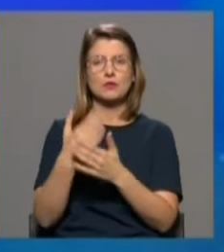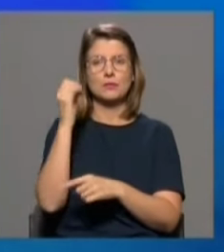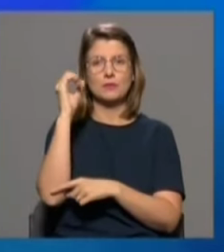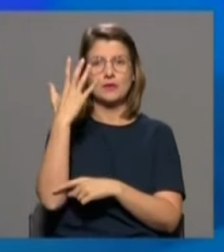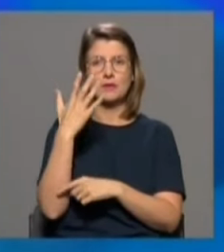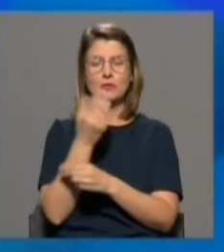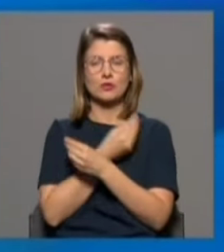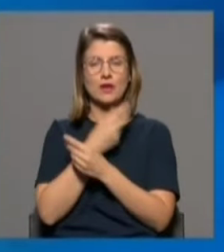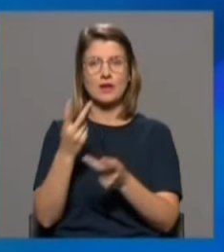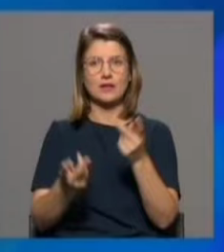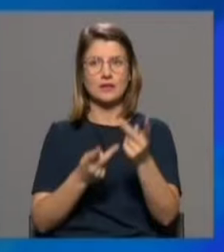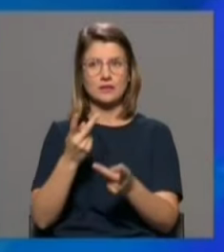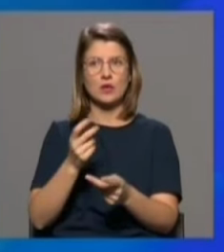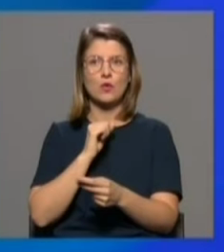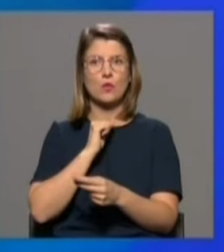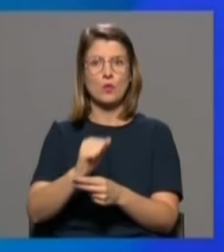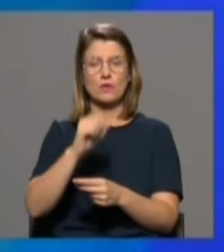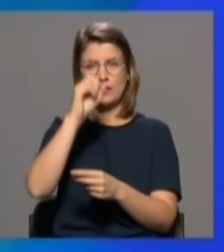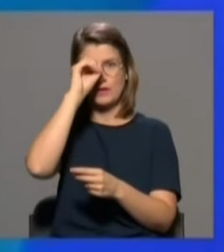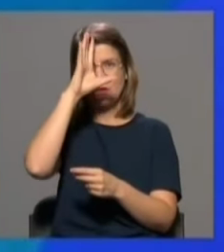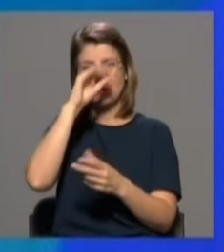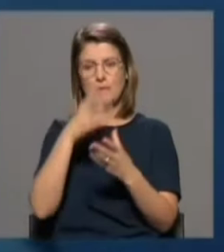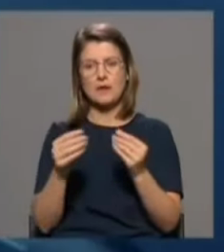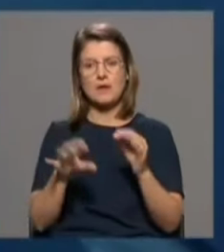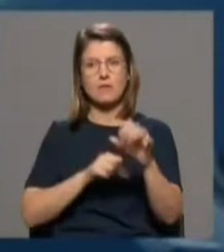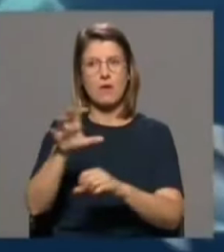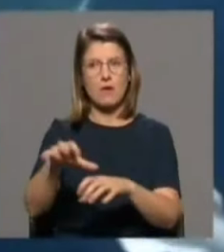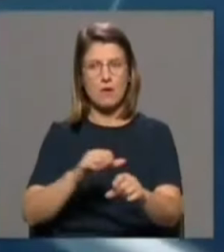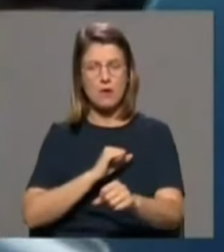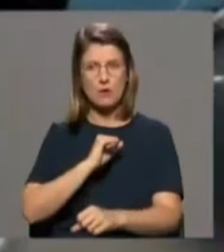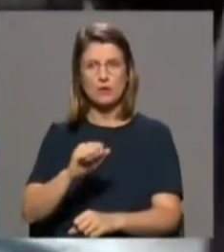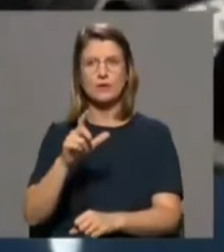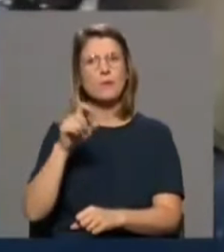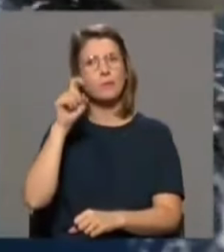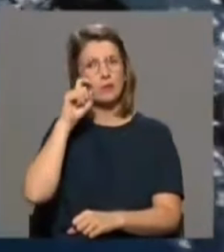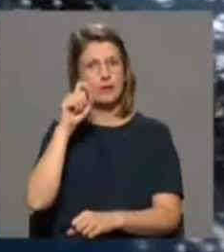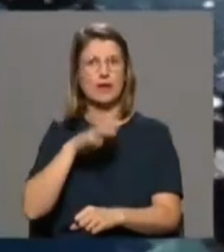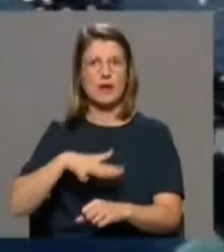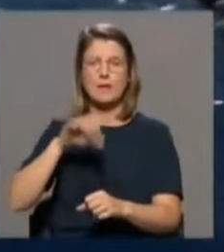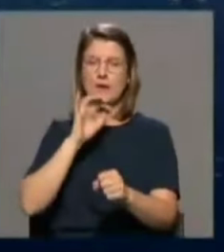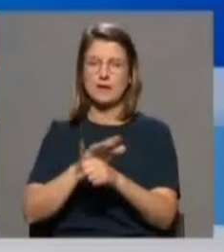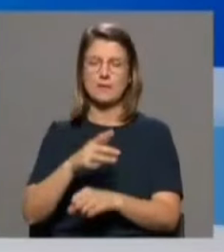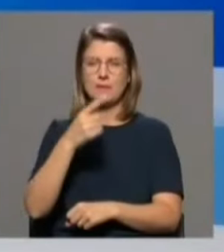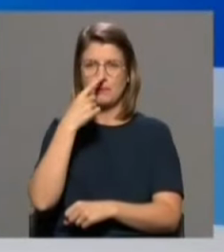Esquerda contra a mineração do fundo dos mares e pela proteção das áreas marinhas.